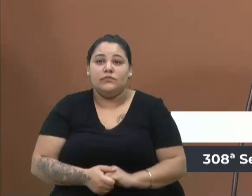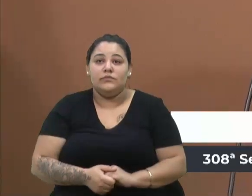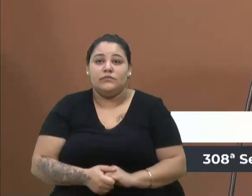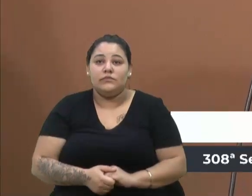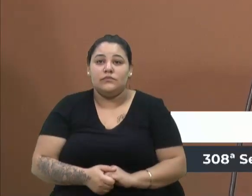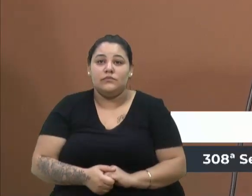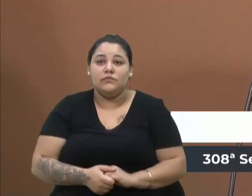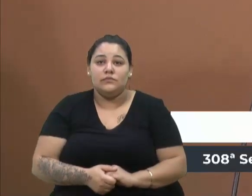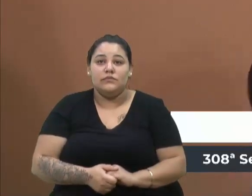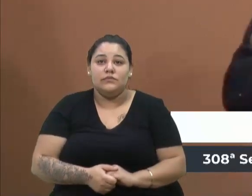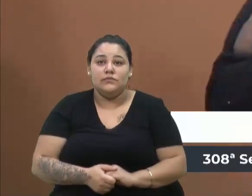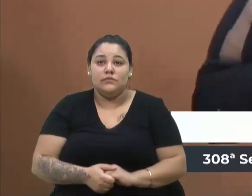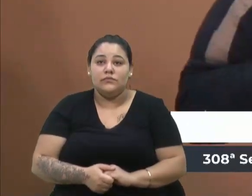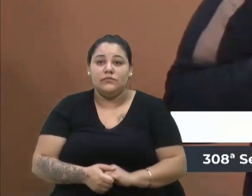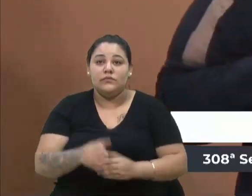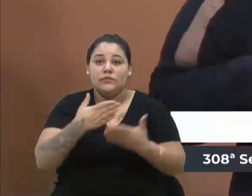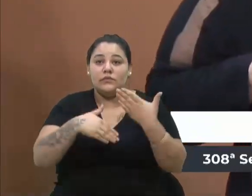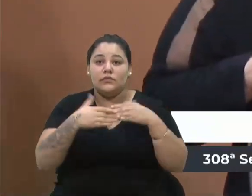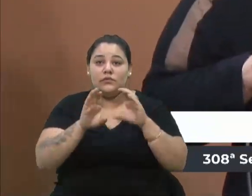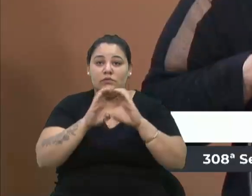toda a comunidade participar